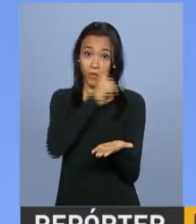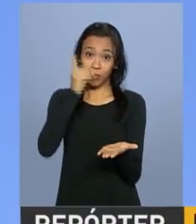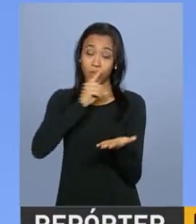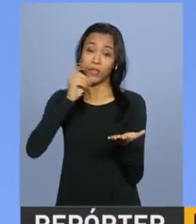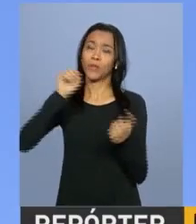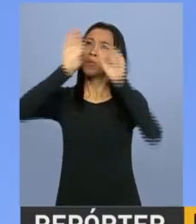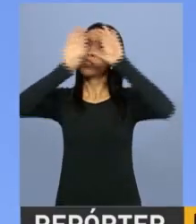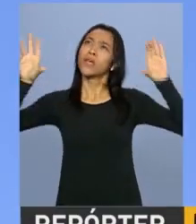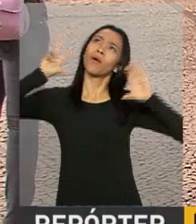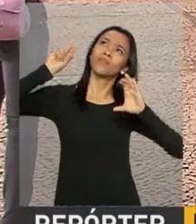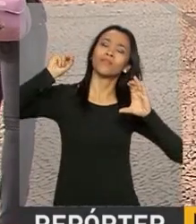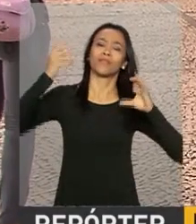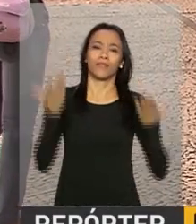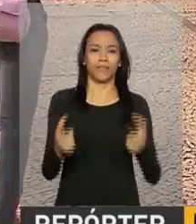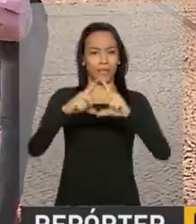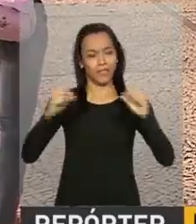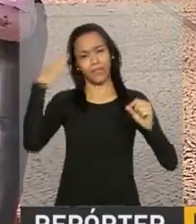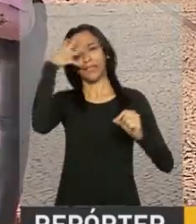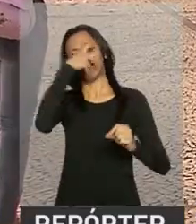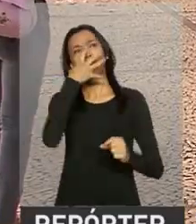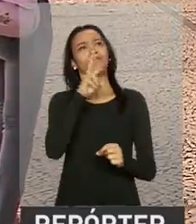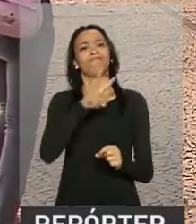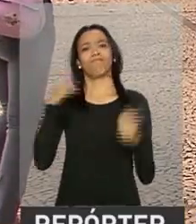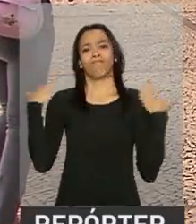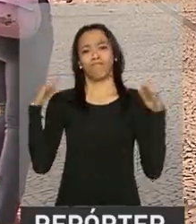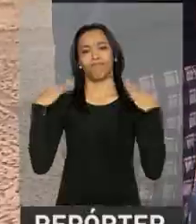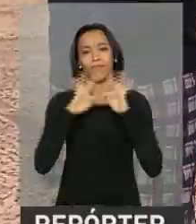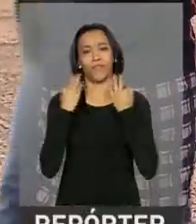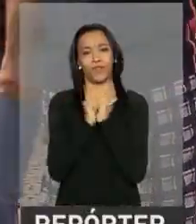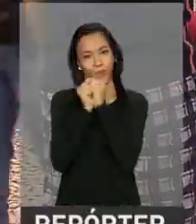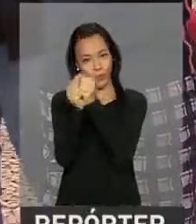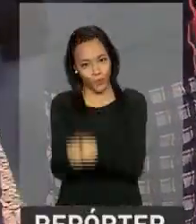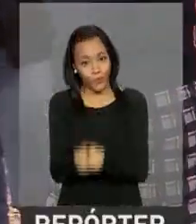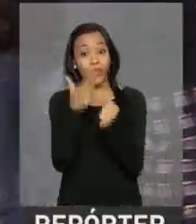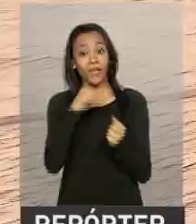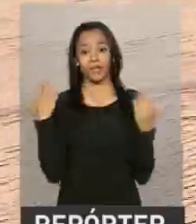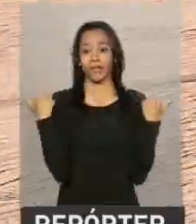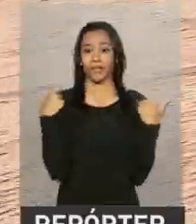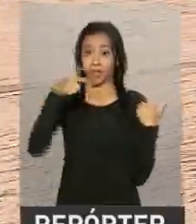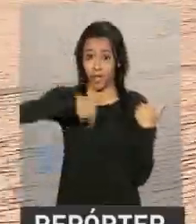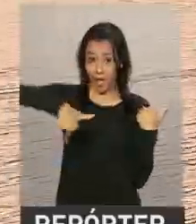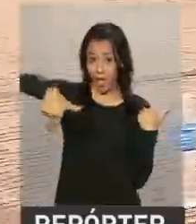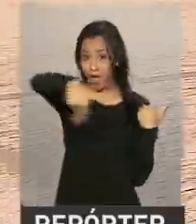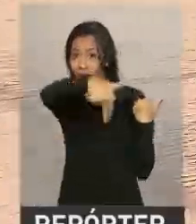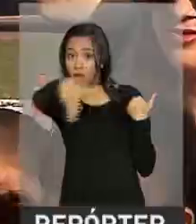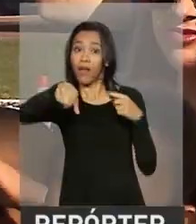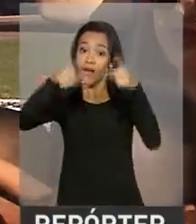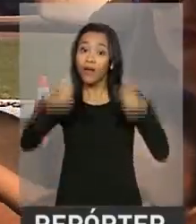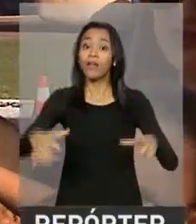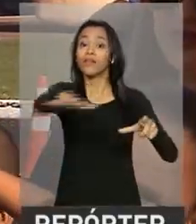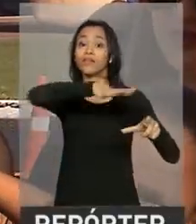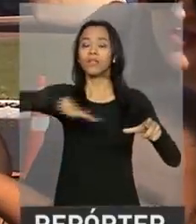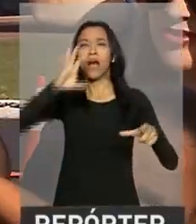céu azul em Brasília. Belo dia para um passeio em família. E quem foi dar uma voltinha na Praça dos Três Poderes